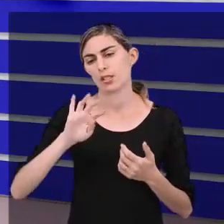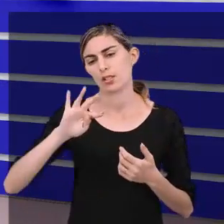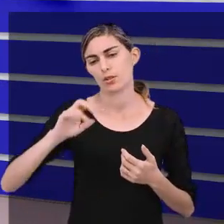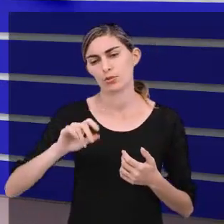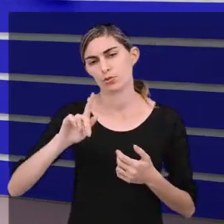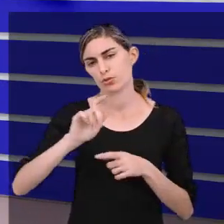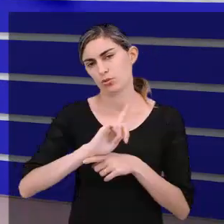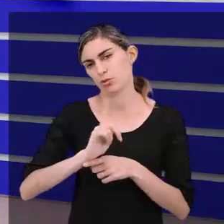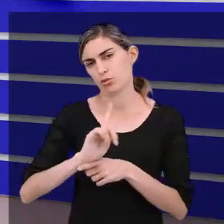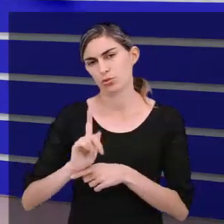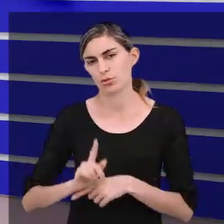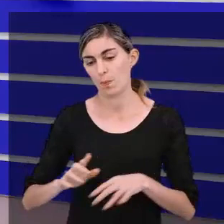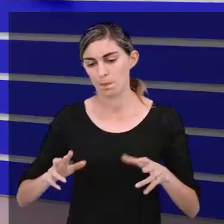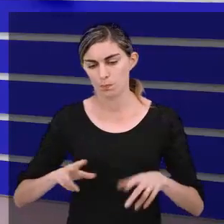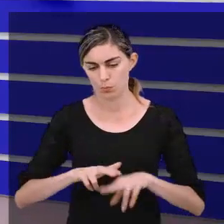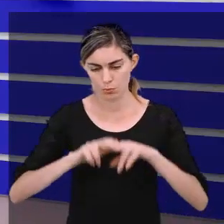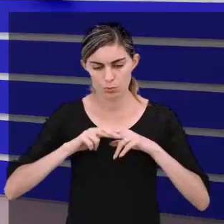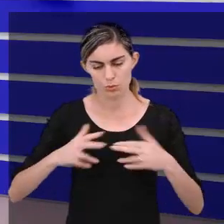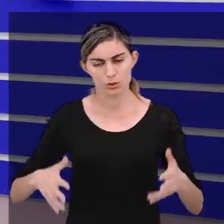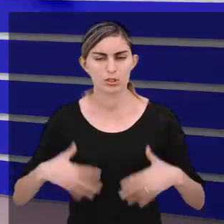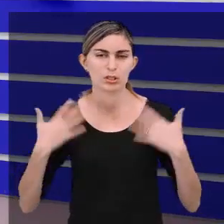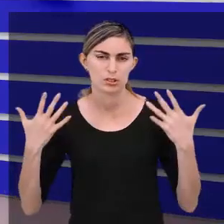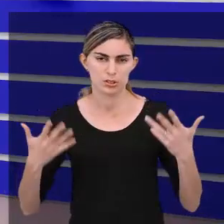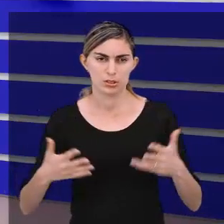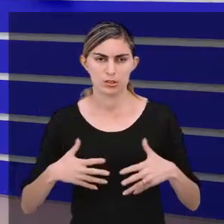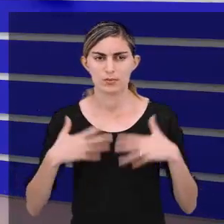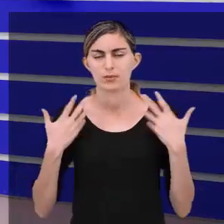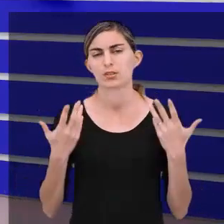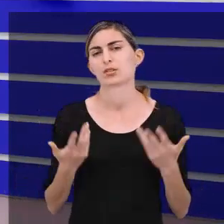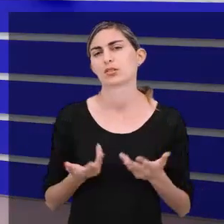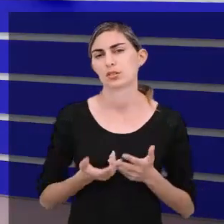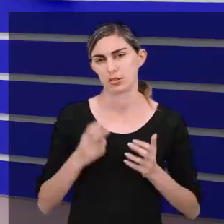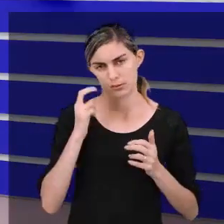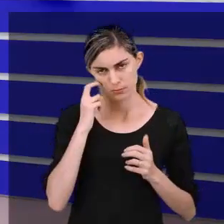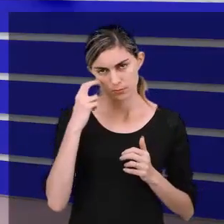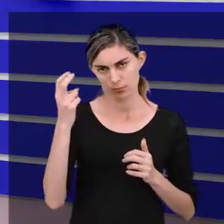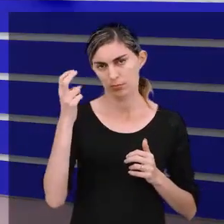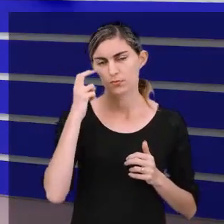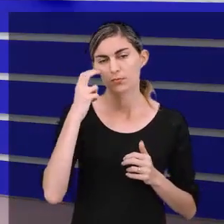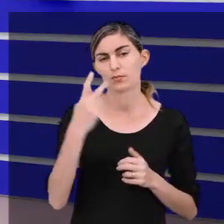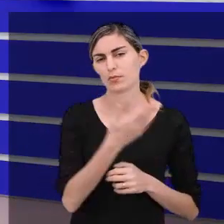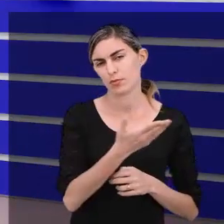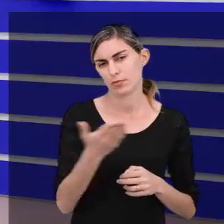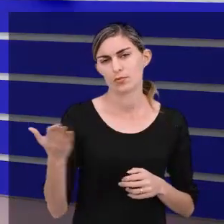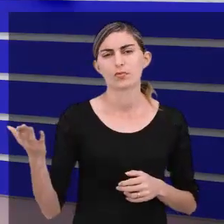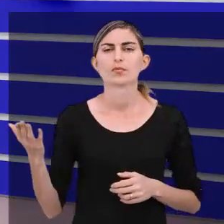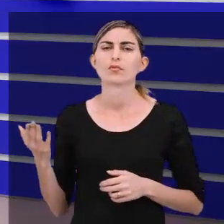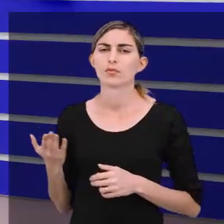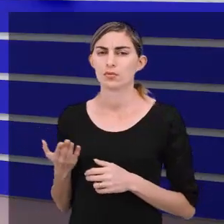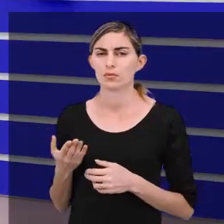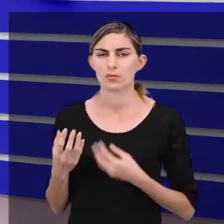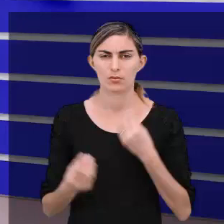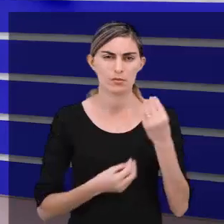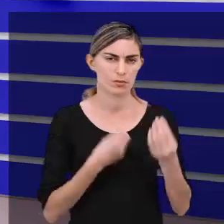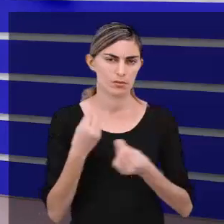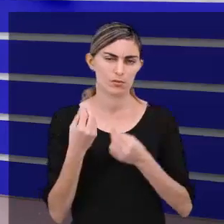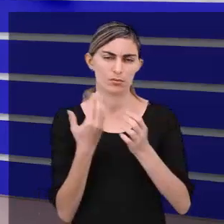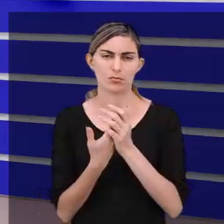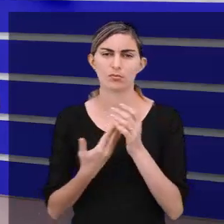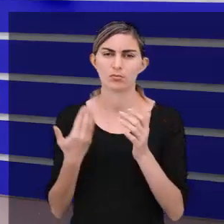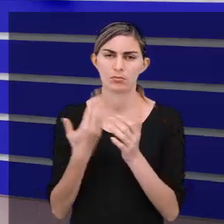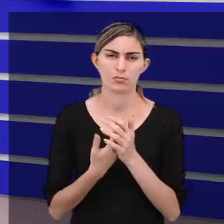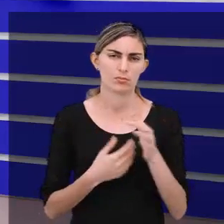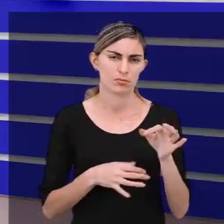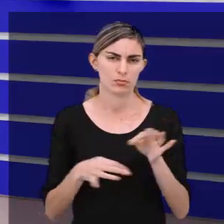autogestão, né? A motivação, são alguns fatores da inteligência que você, né, como estudante que já se